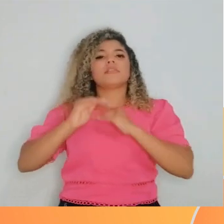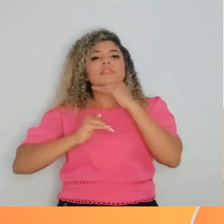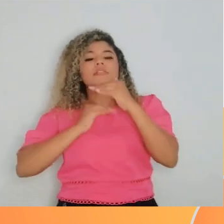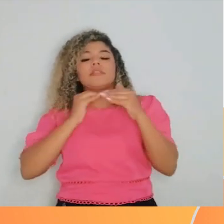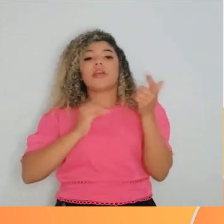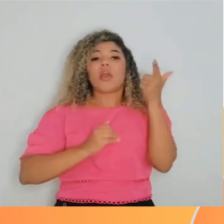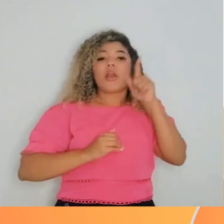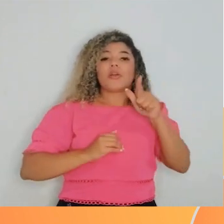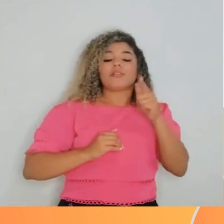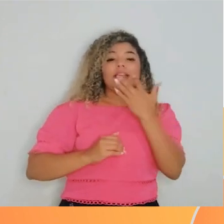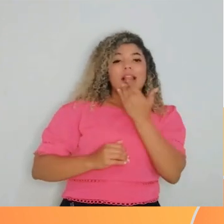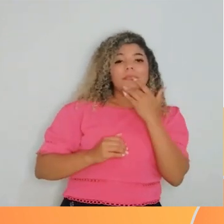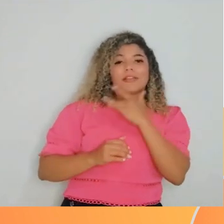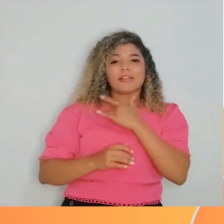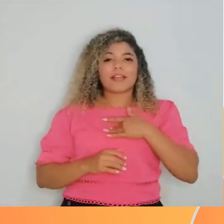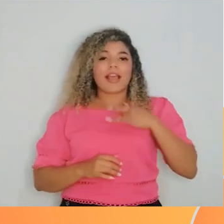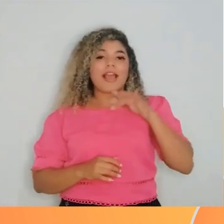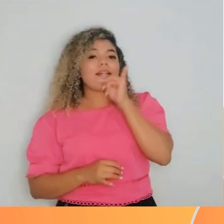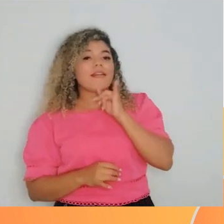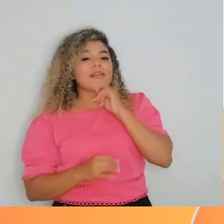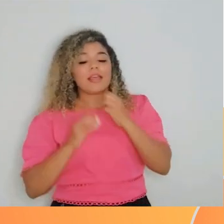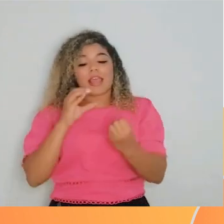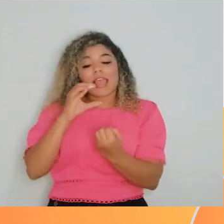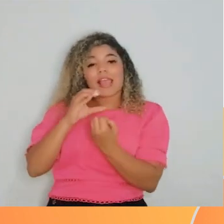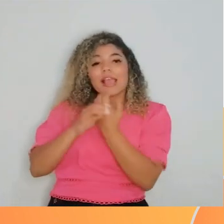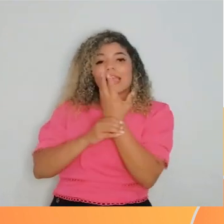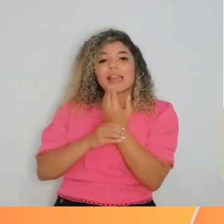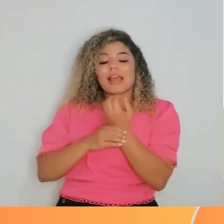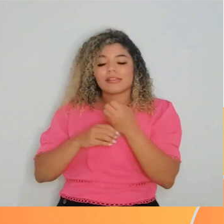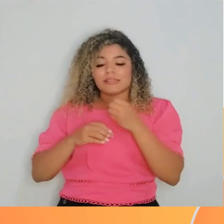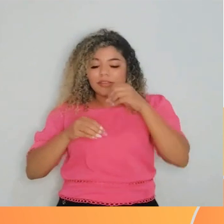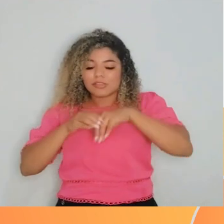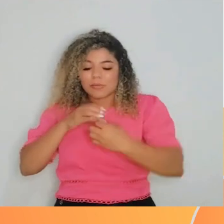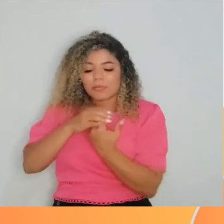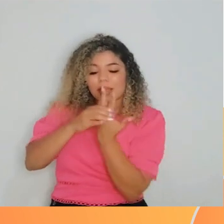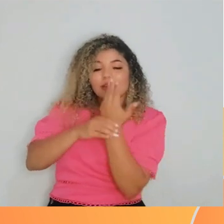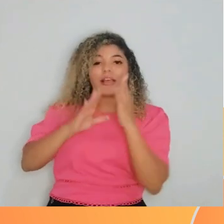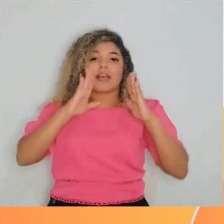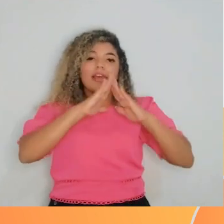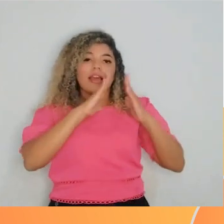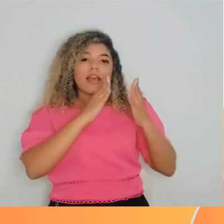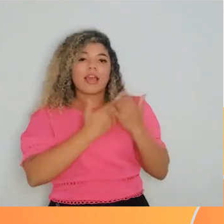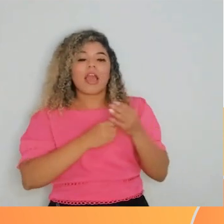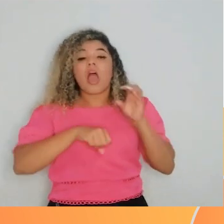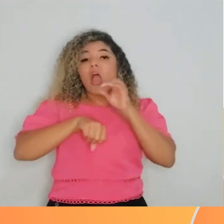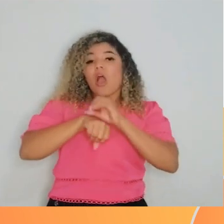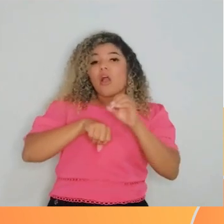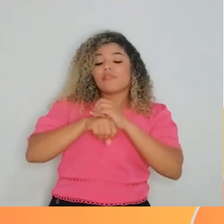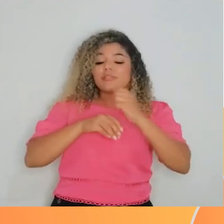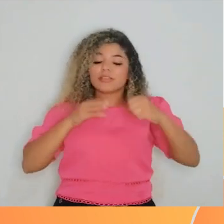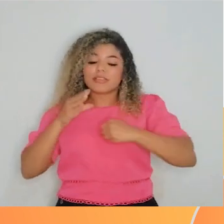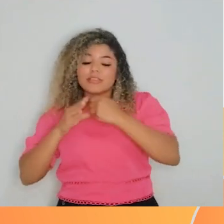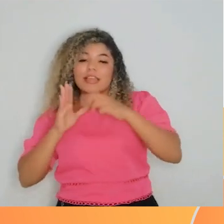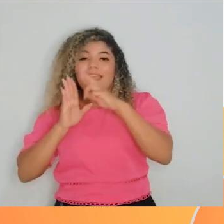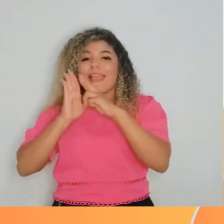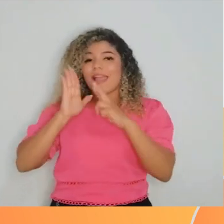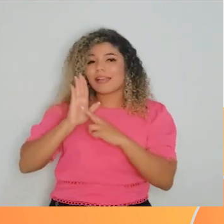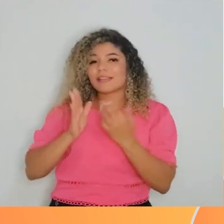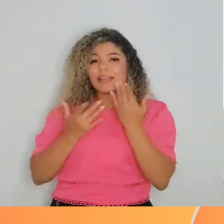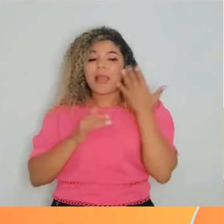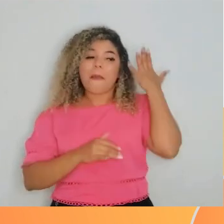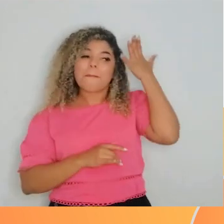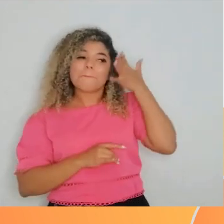em busca de uma alimentação saudável. Exemplo, criação de uma horta escolar, oficinas de receitas culinárias, palestras